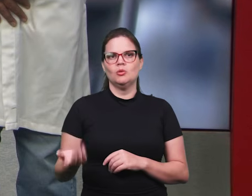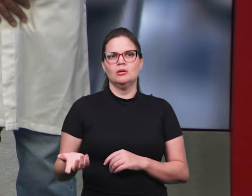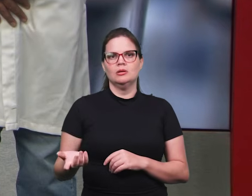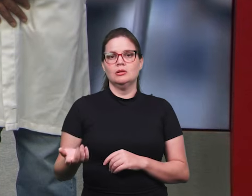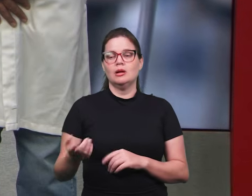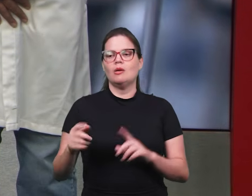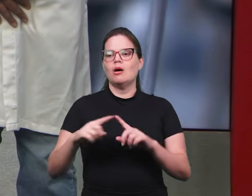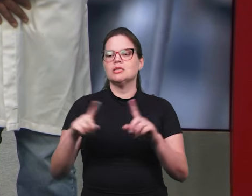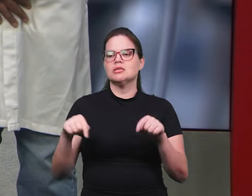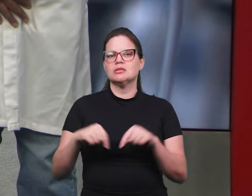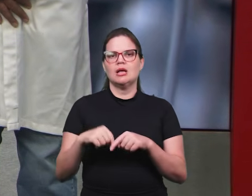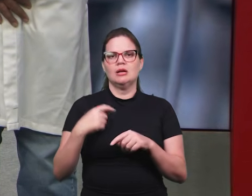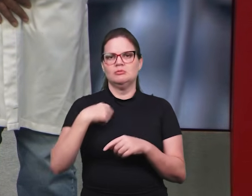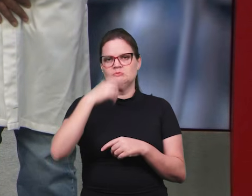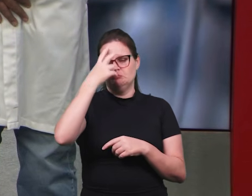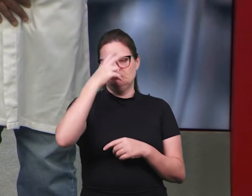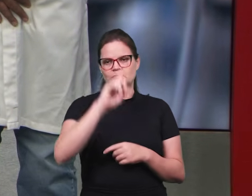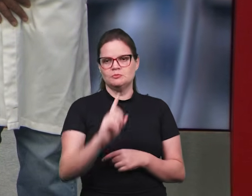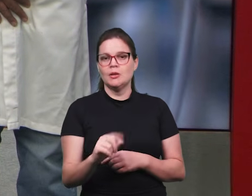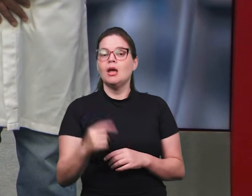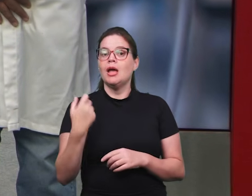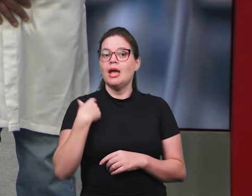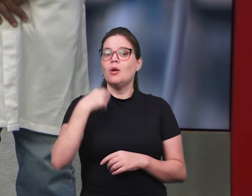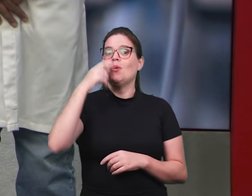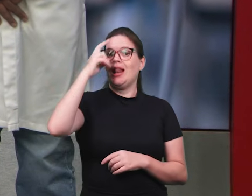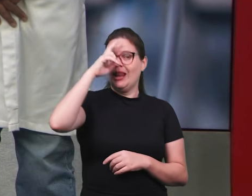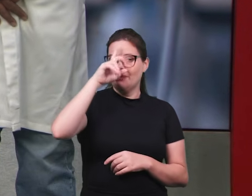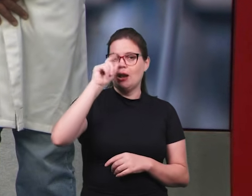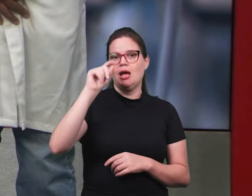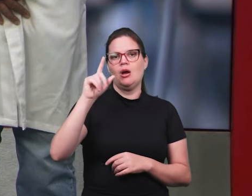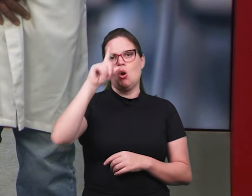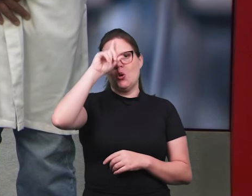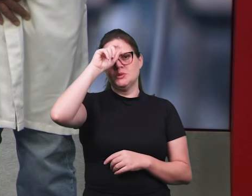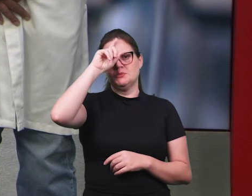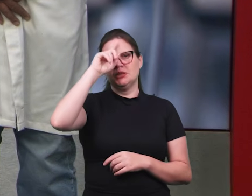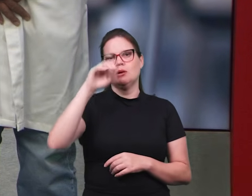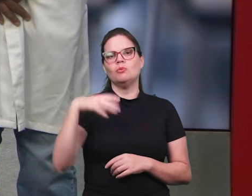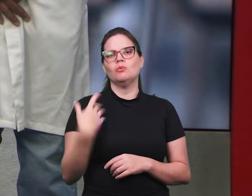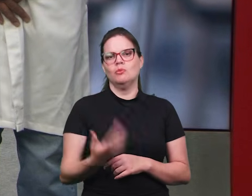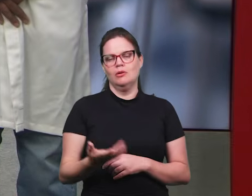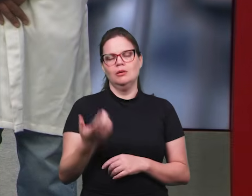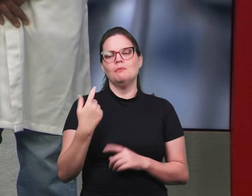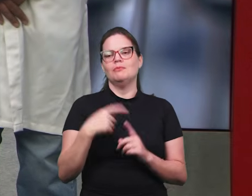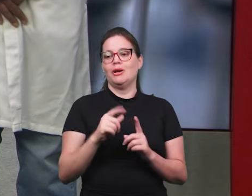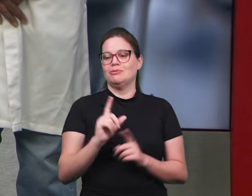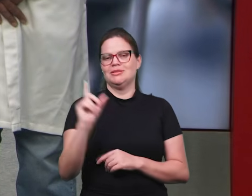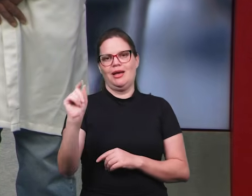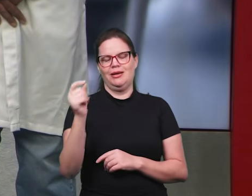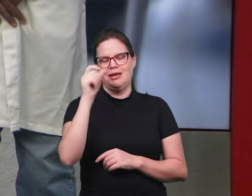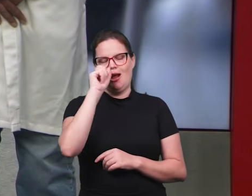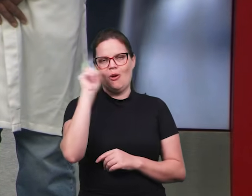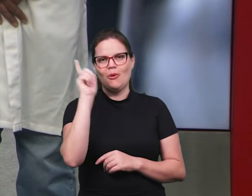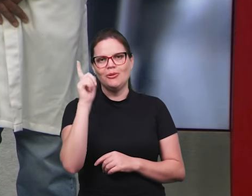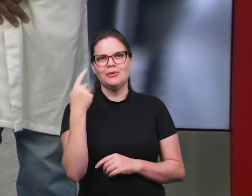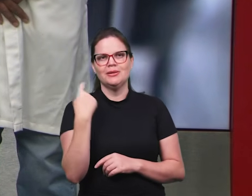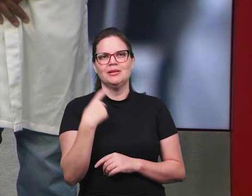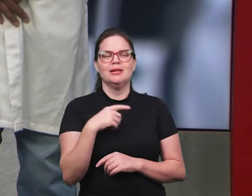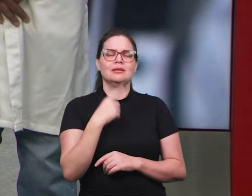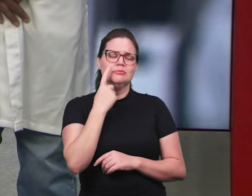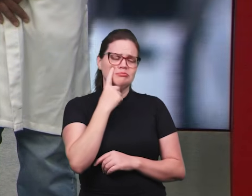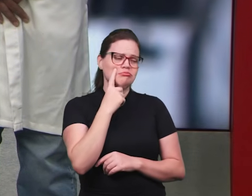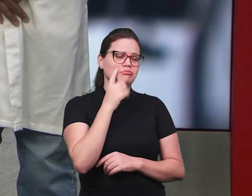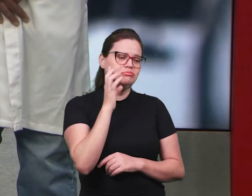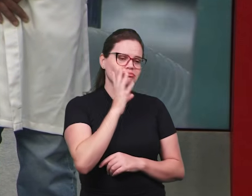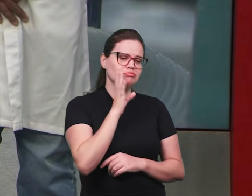lembro só do hospital que eu operei, porque eu saí do hospital. "Ah, eu operei nesse hospital